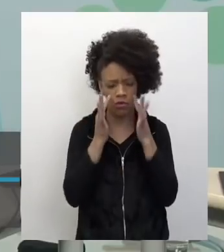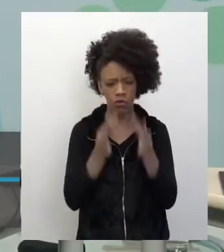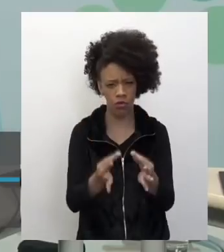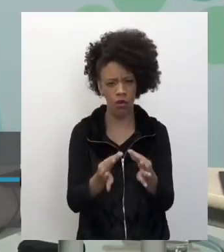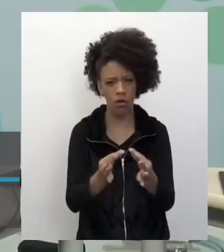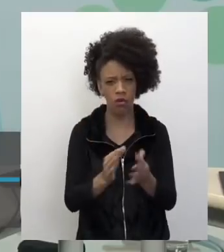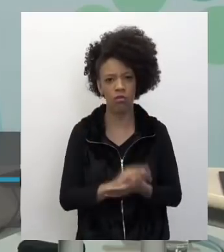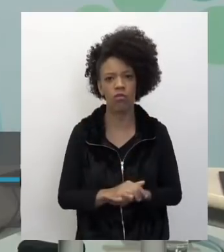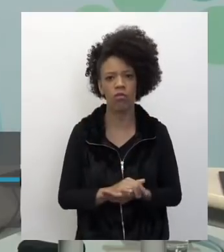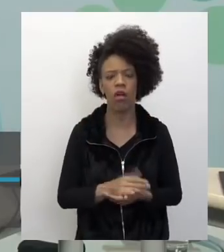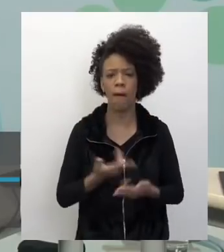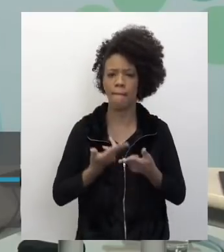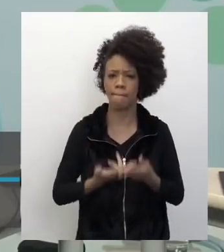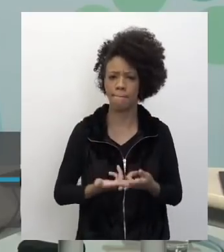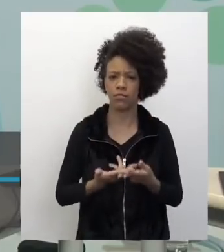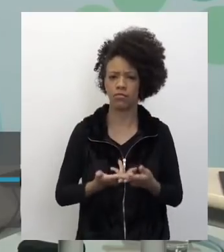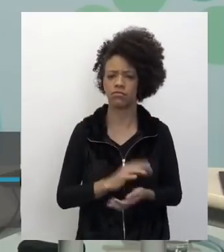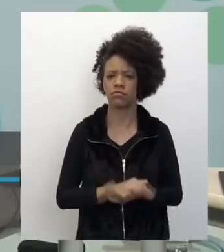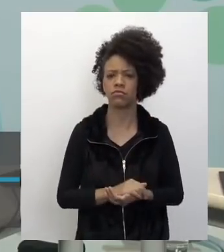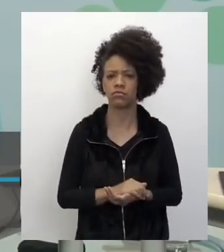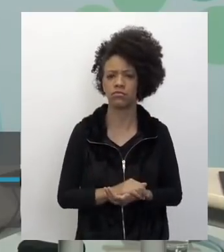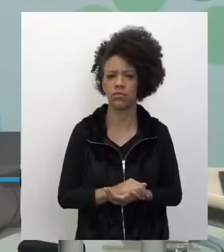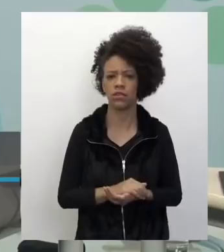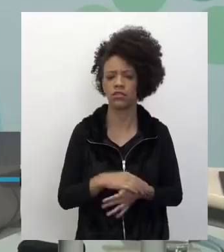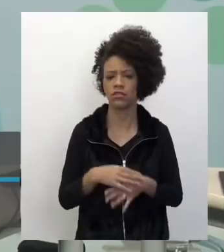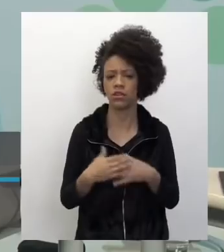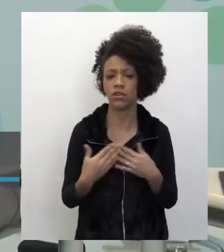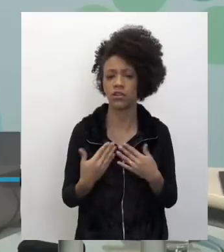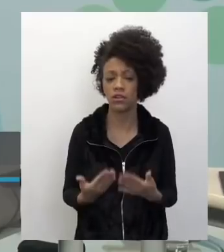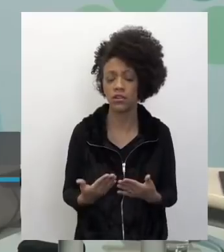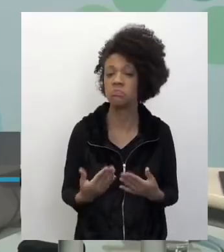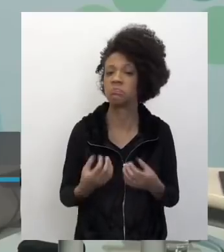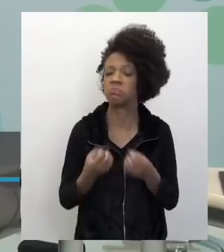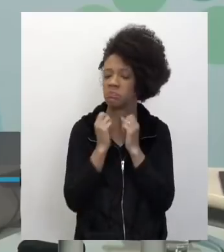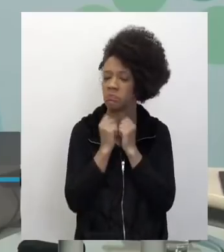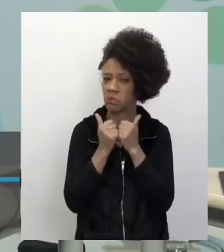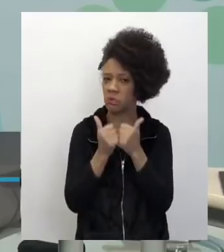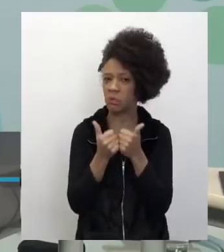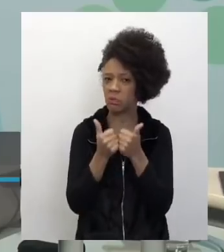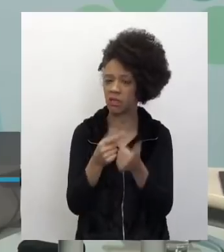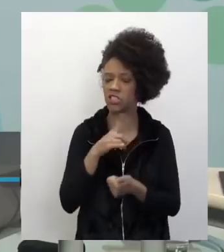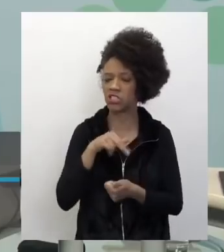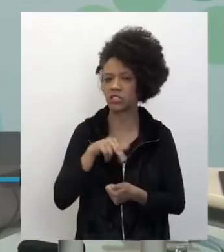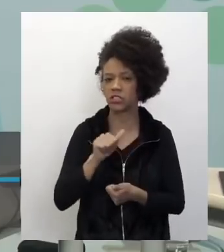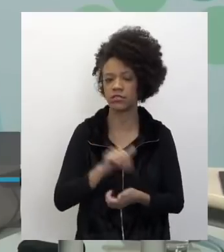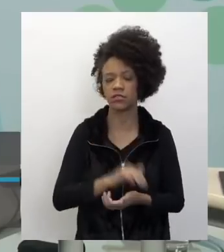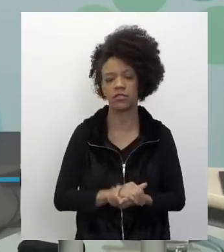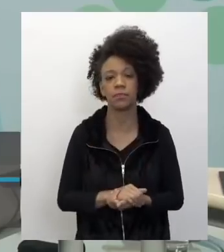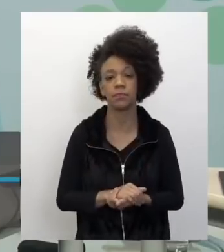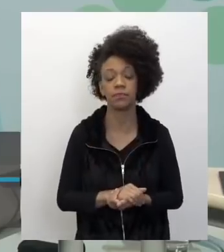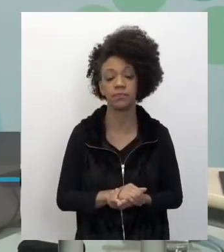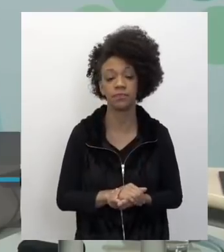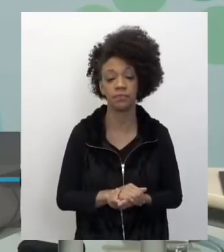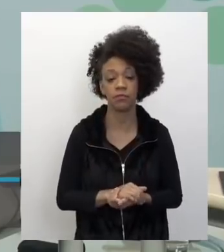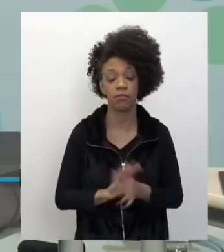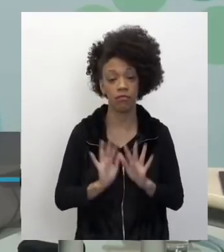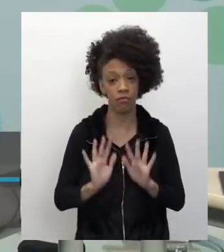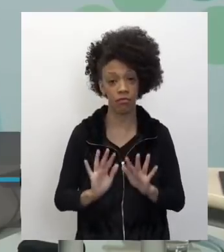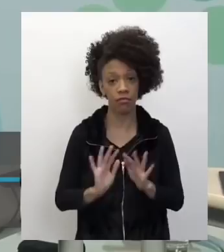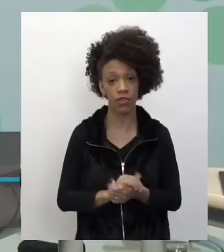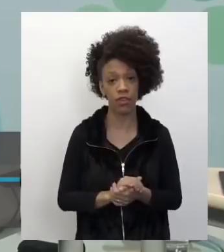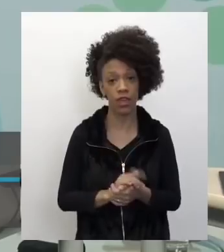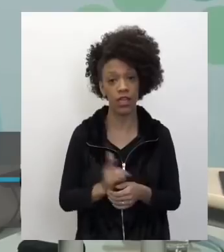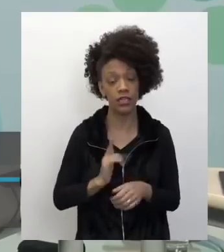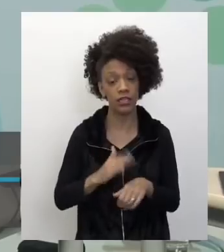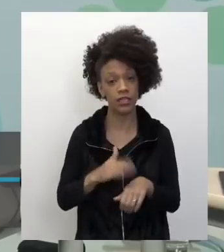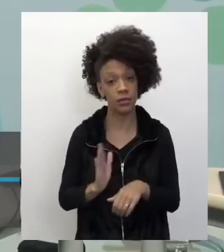agilidade, paciência, acrobacias e danças. Muito bem, Diana. Olha só. Tem mais interação